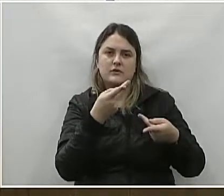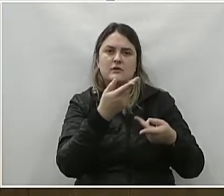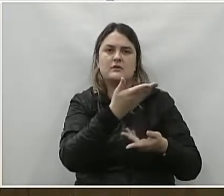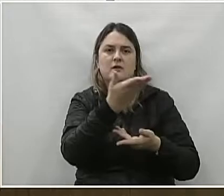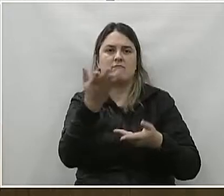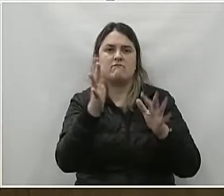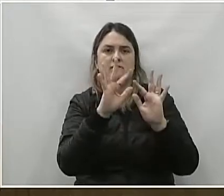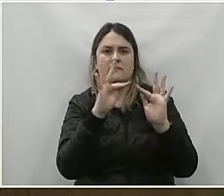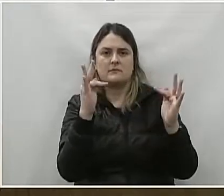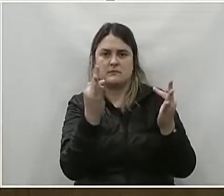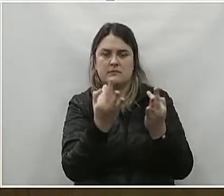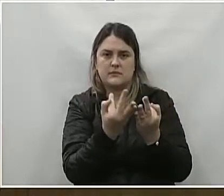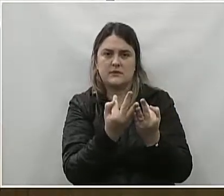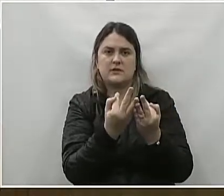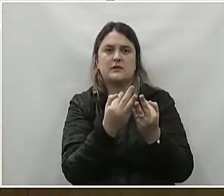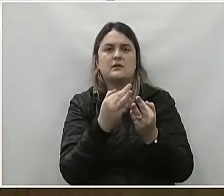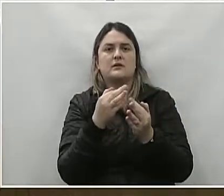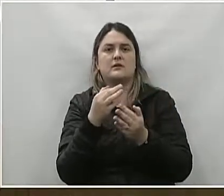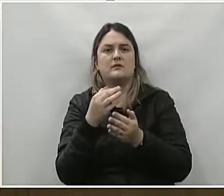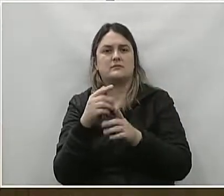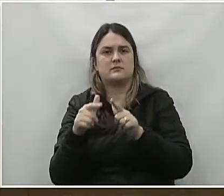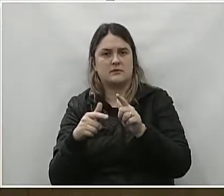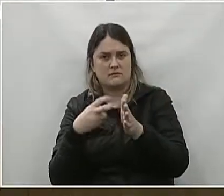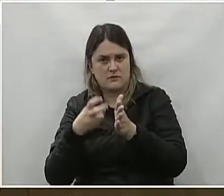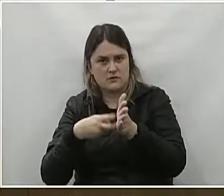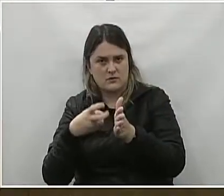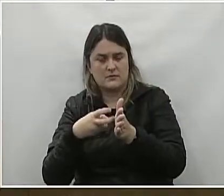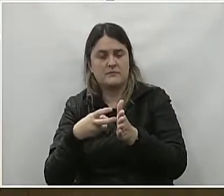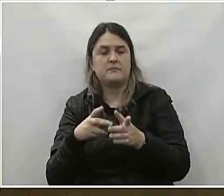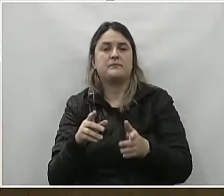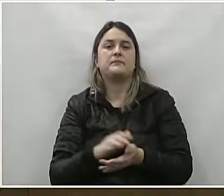os familiares, né, os ferroviários.